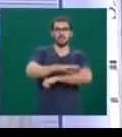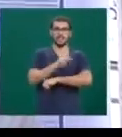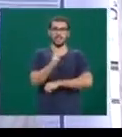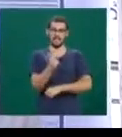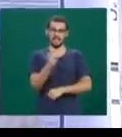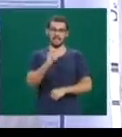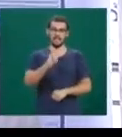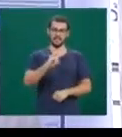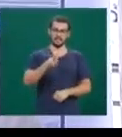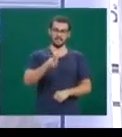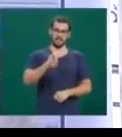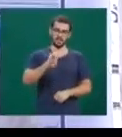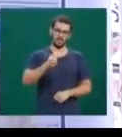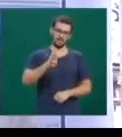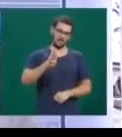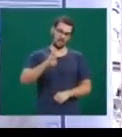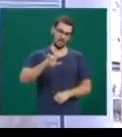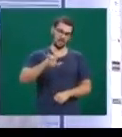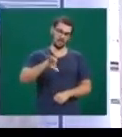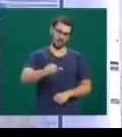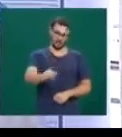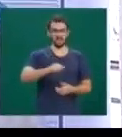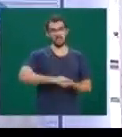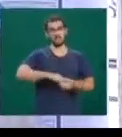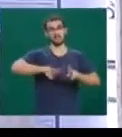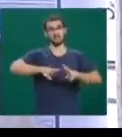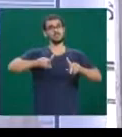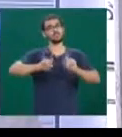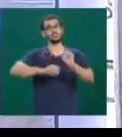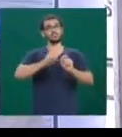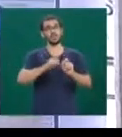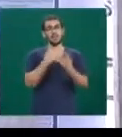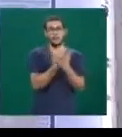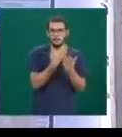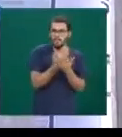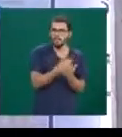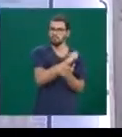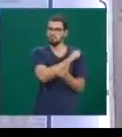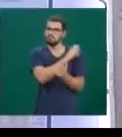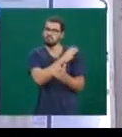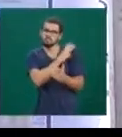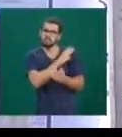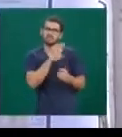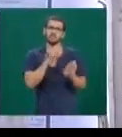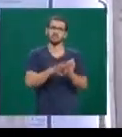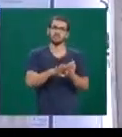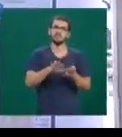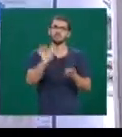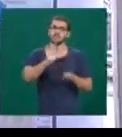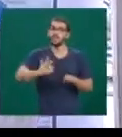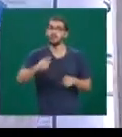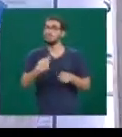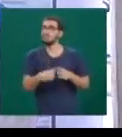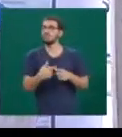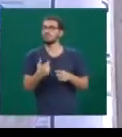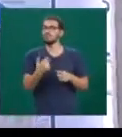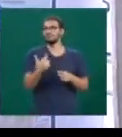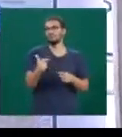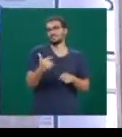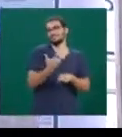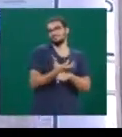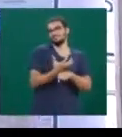gente conhece no ensino médio, no fundamental e até aqui na faculdade, que ela não é uma matéria obrigatória aqui na faculdade. Ela